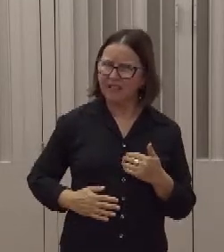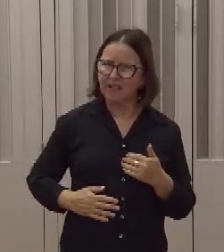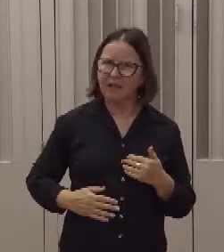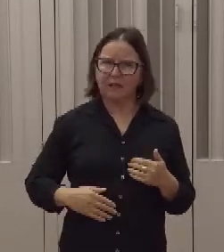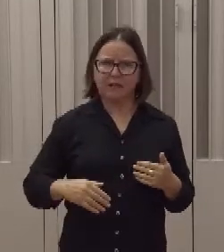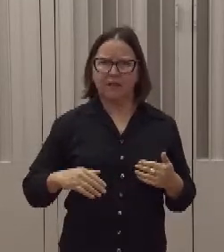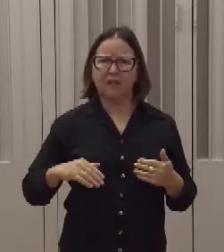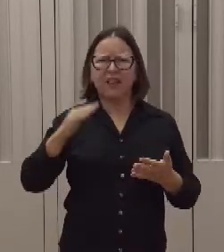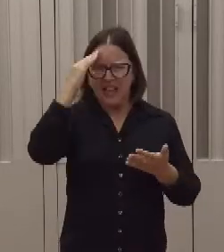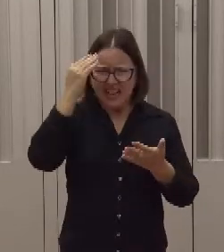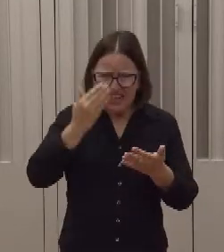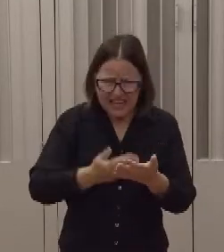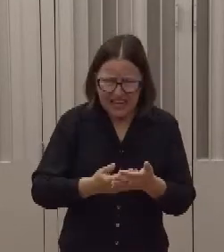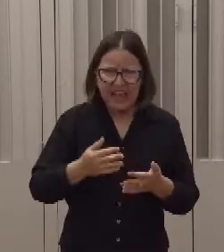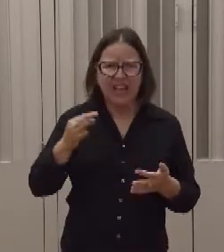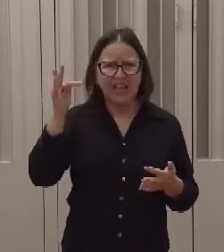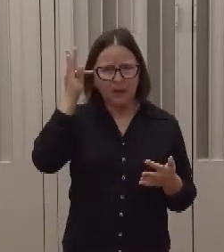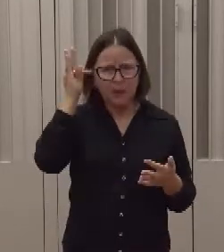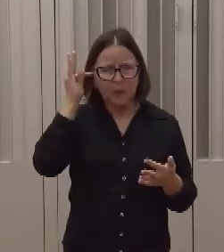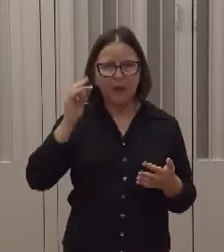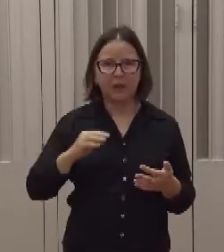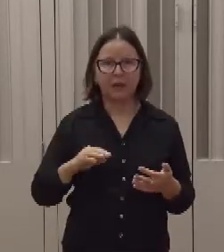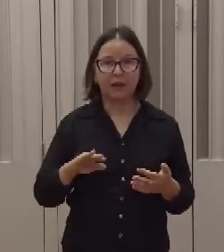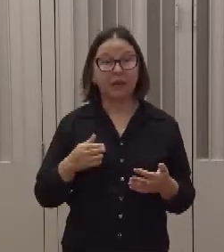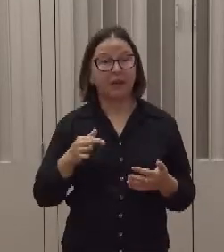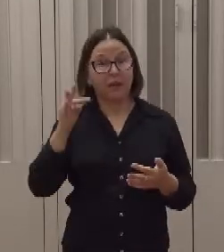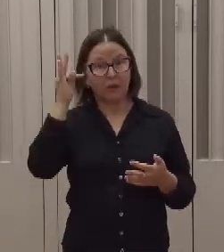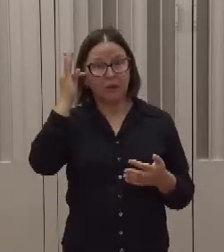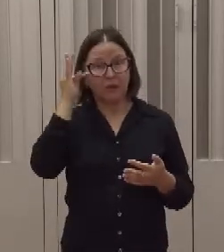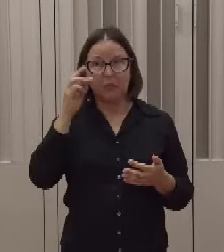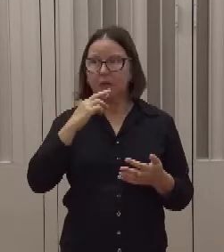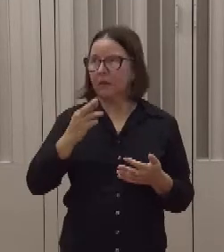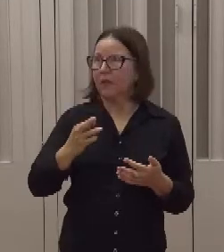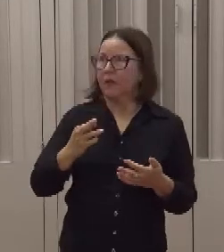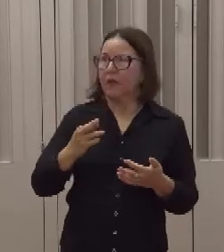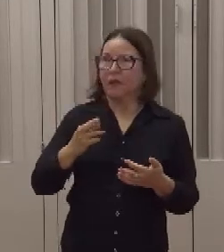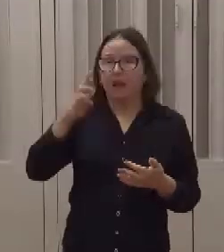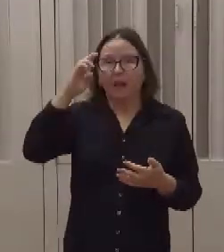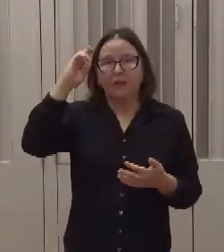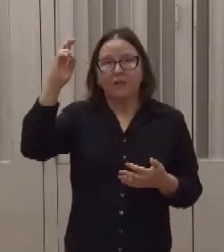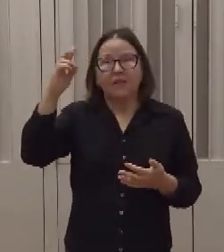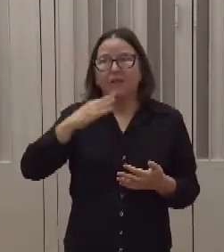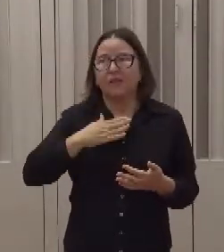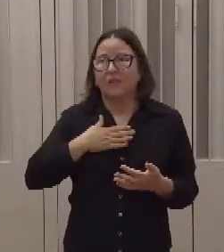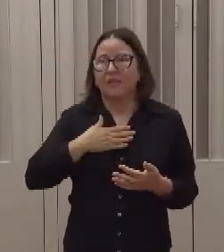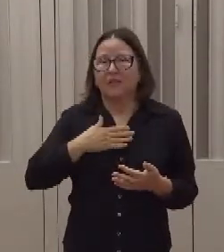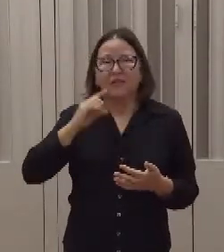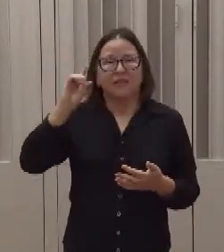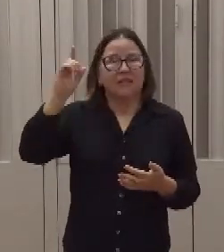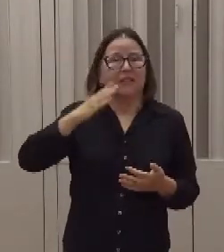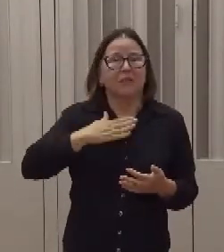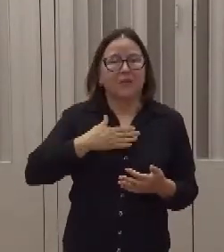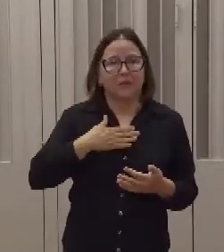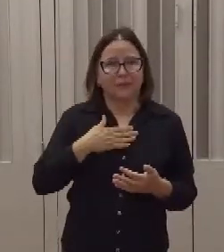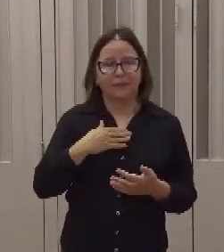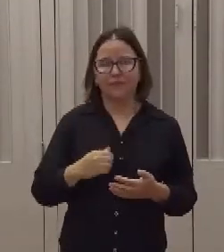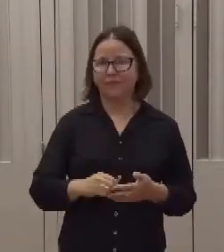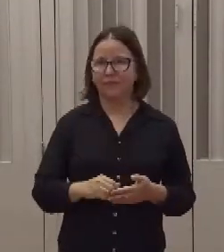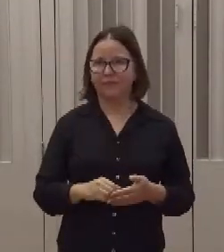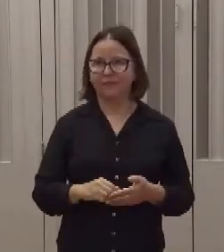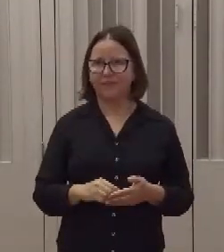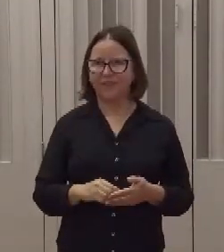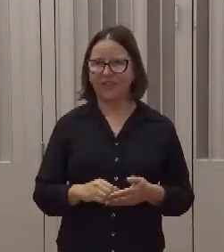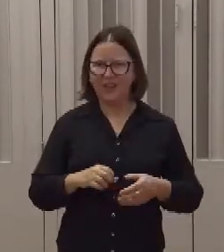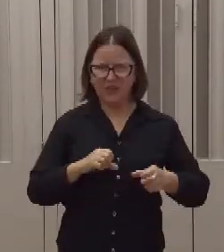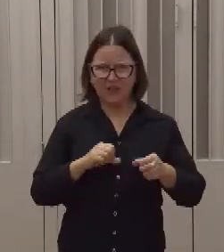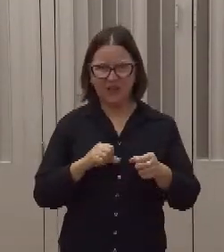Senhor meu e Deus meu. João 20, 27 e 28. A doutrina da encarnação, da união